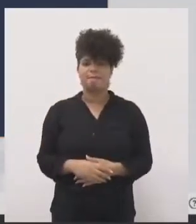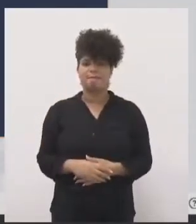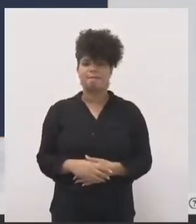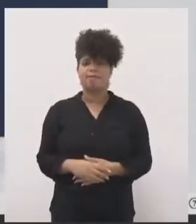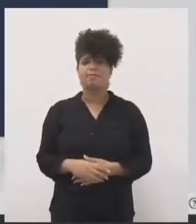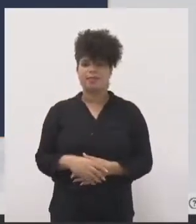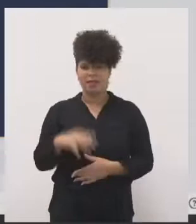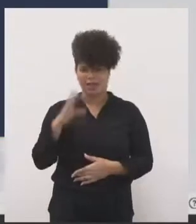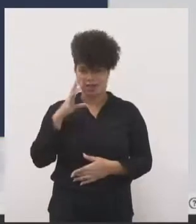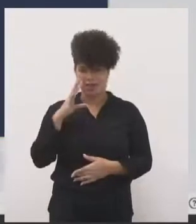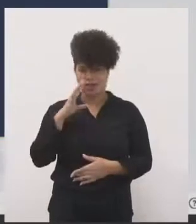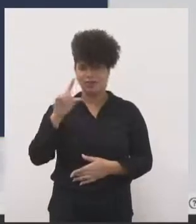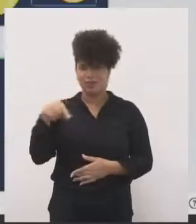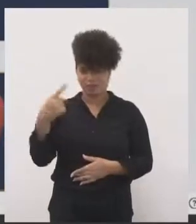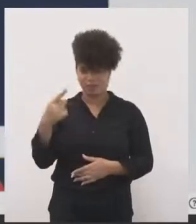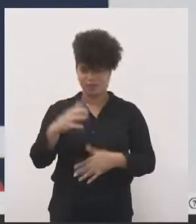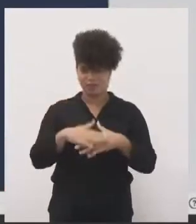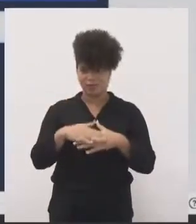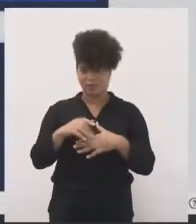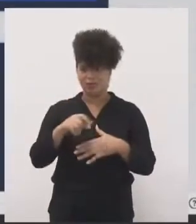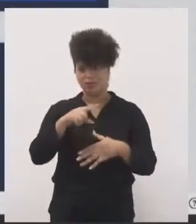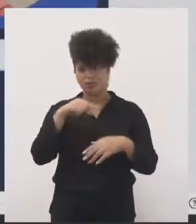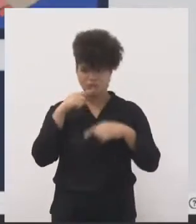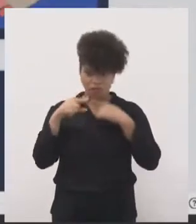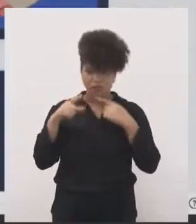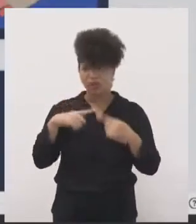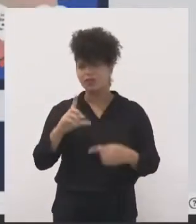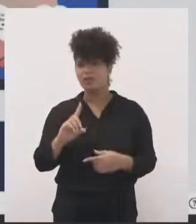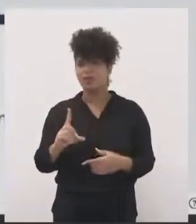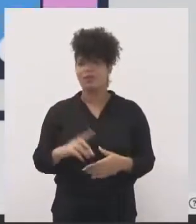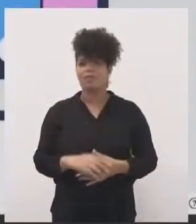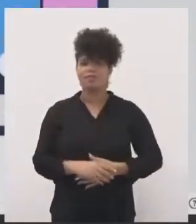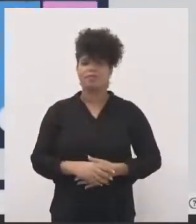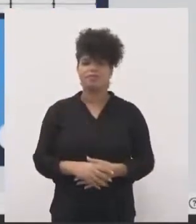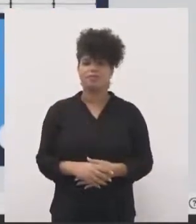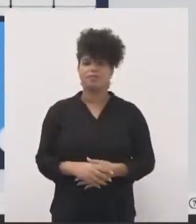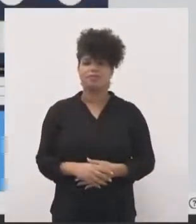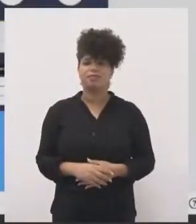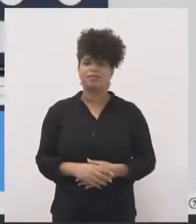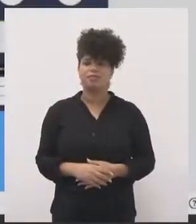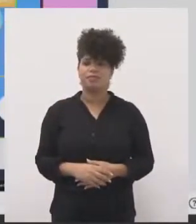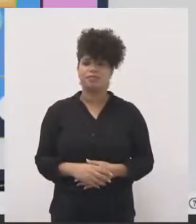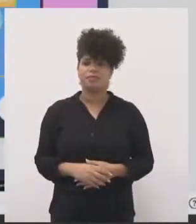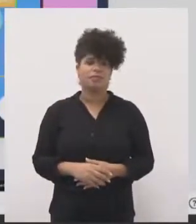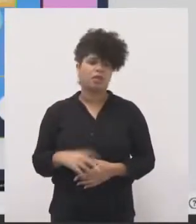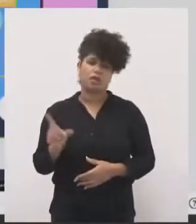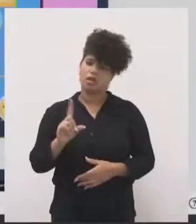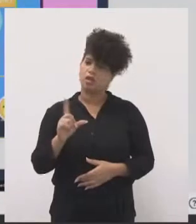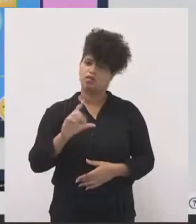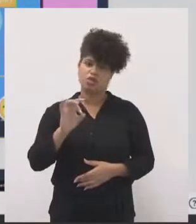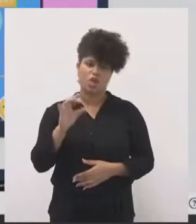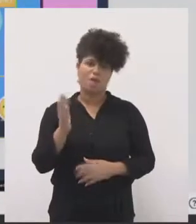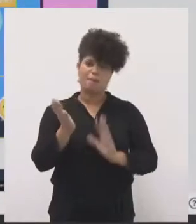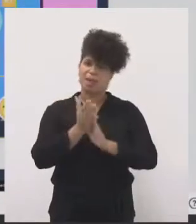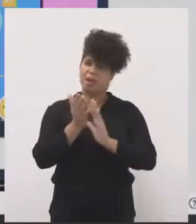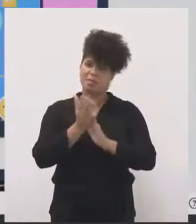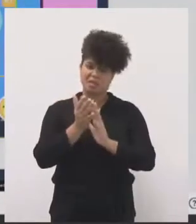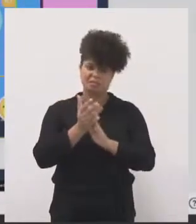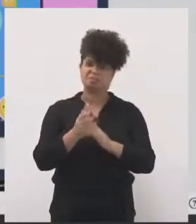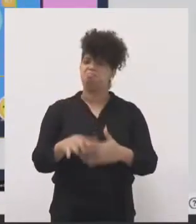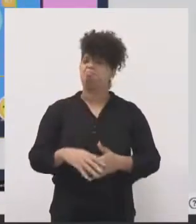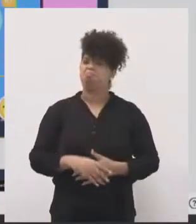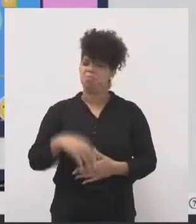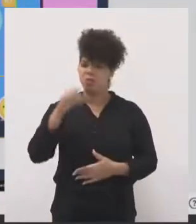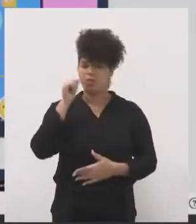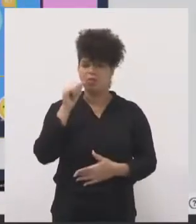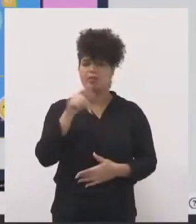Legal? Podemos passar? Tem alguma dúvida até aqui? Não, na verdade, só elogios, viu, Carla? Ó, a professora